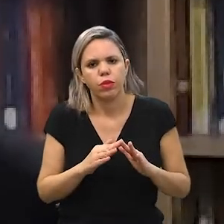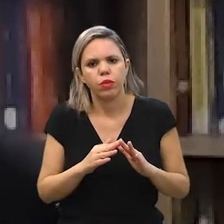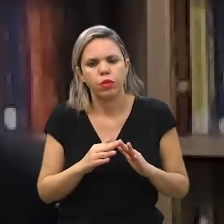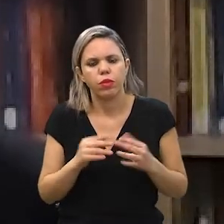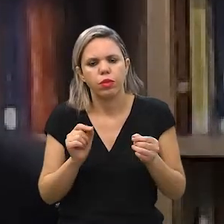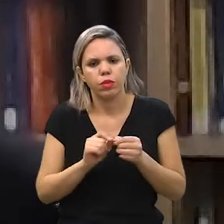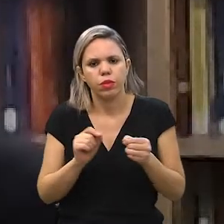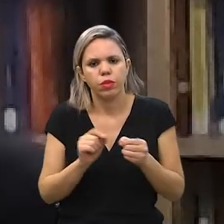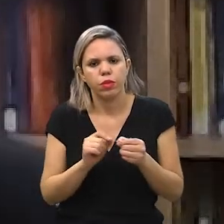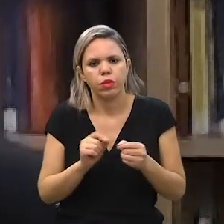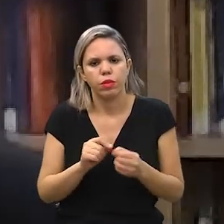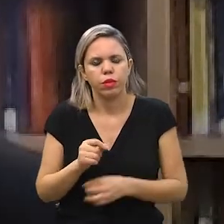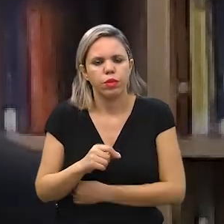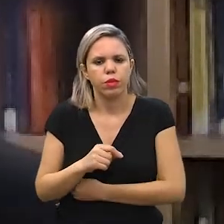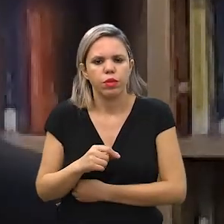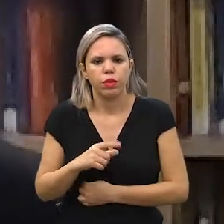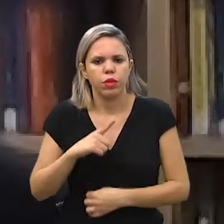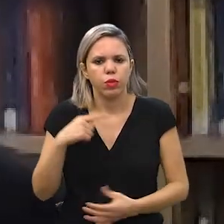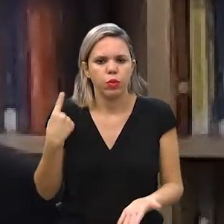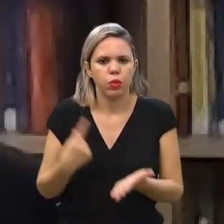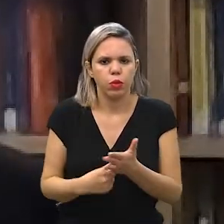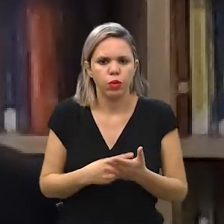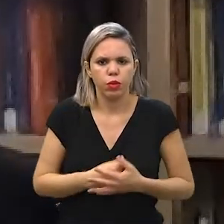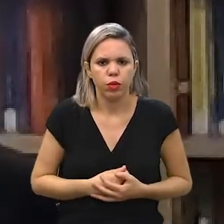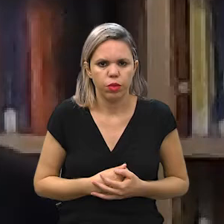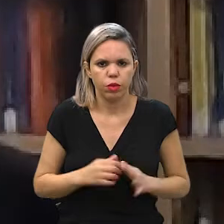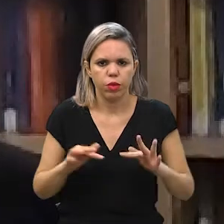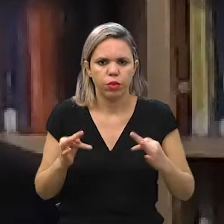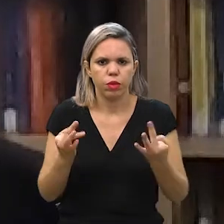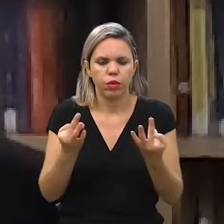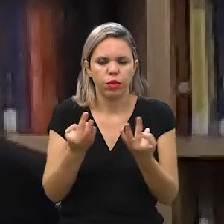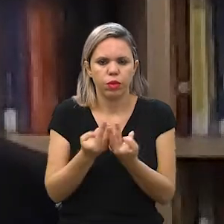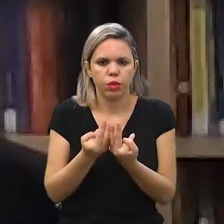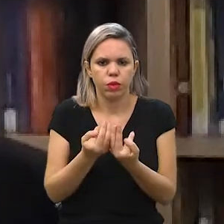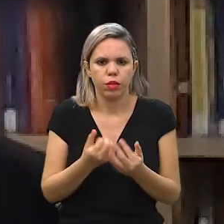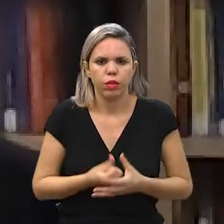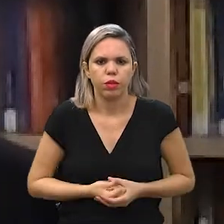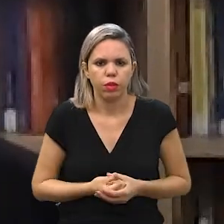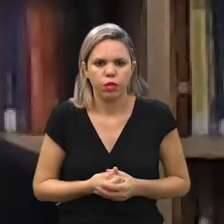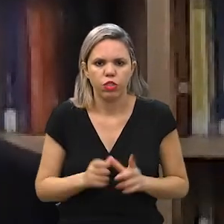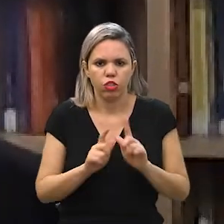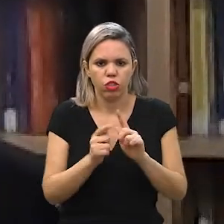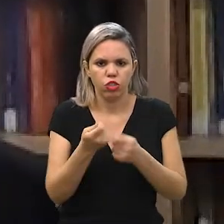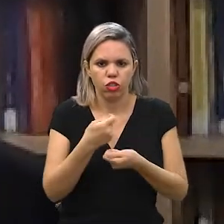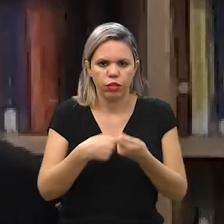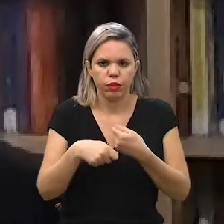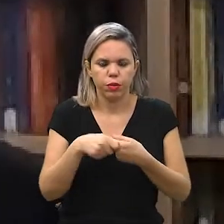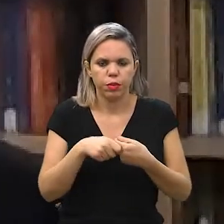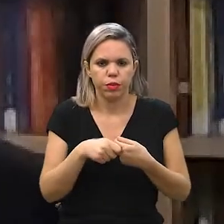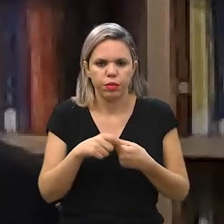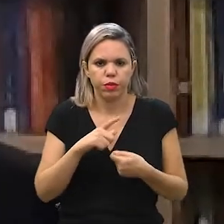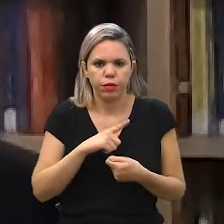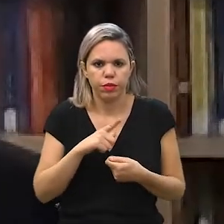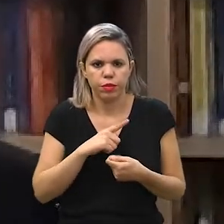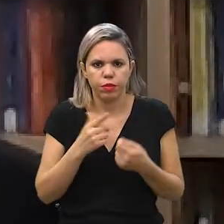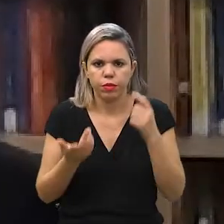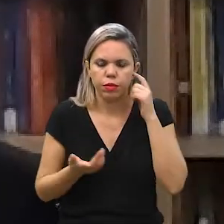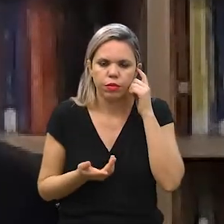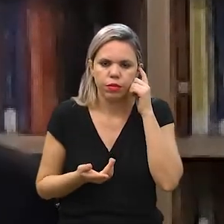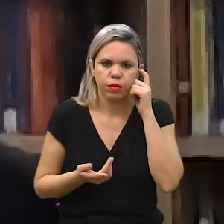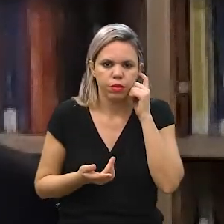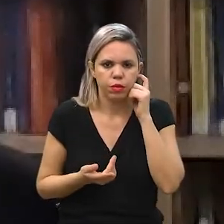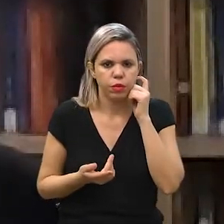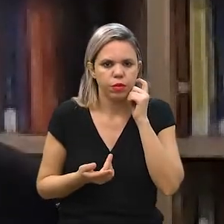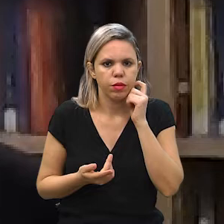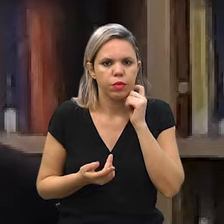deveria ter um compromisso entre família, né, gestores, né, que teriam que ter aí uma gestão